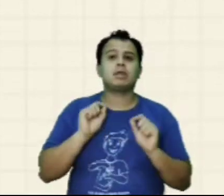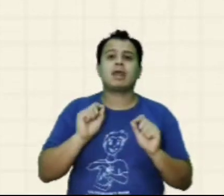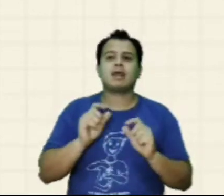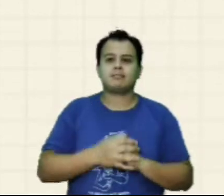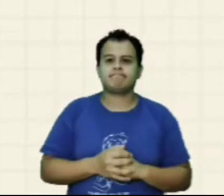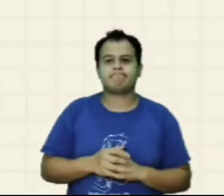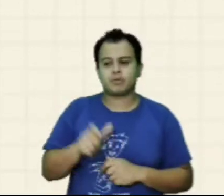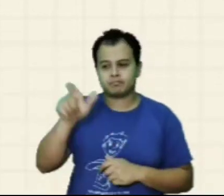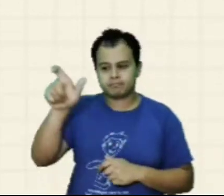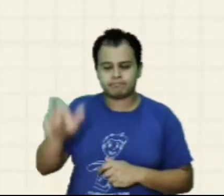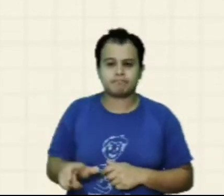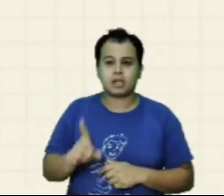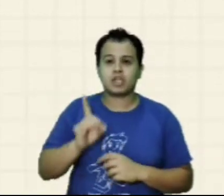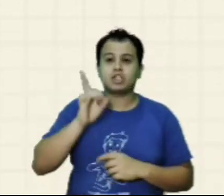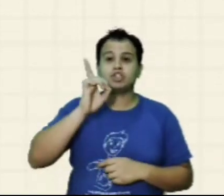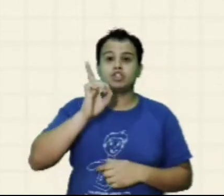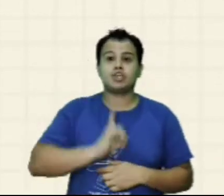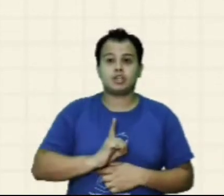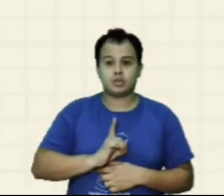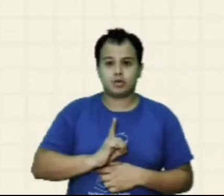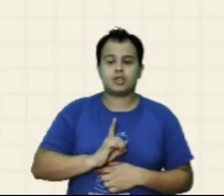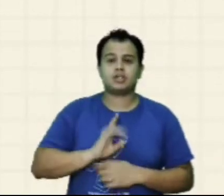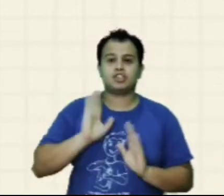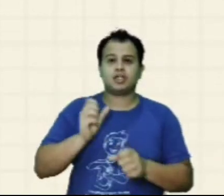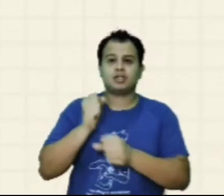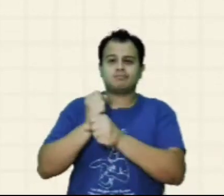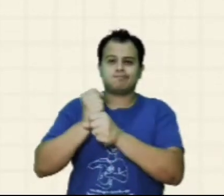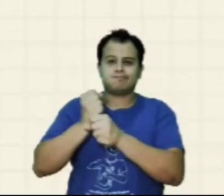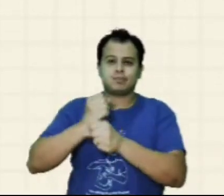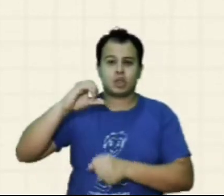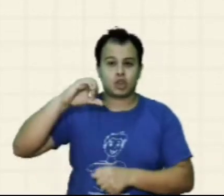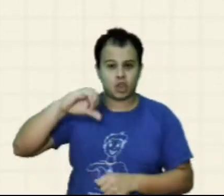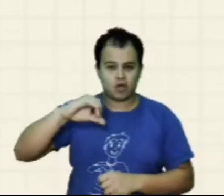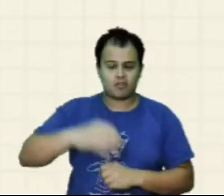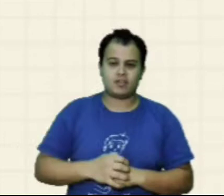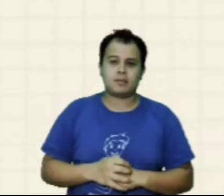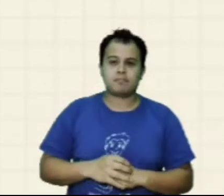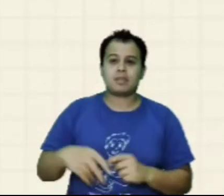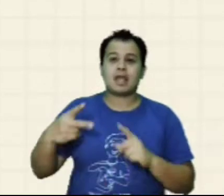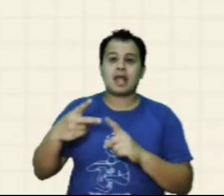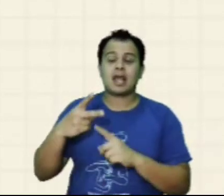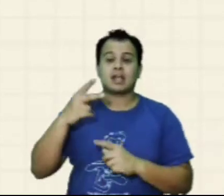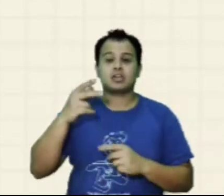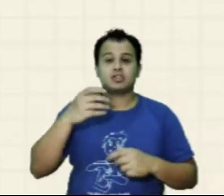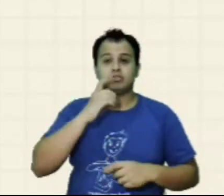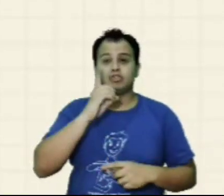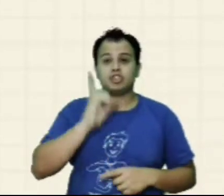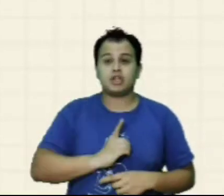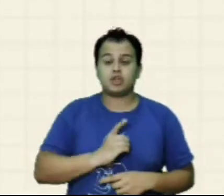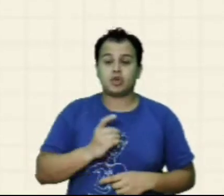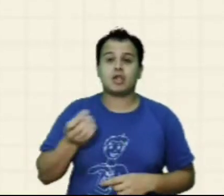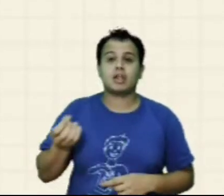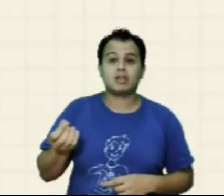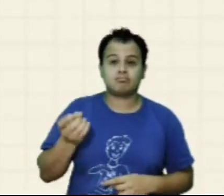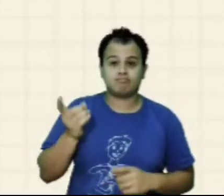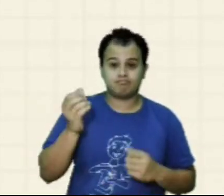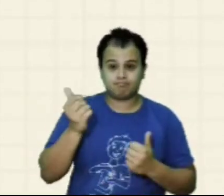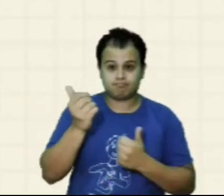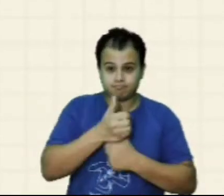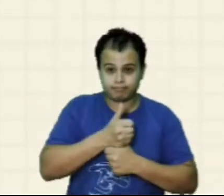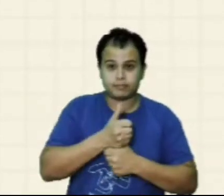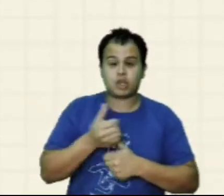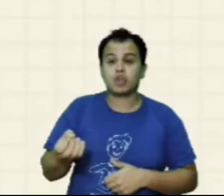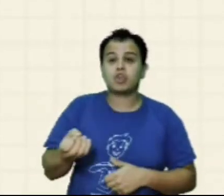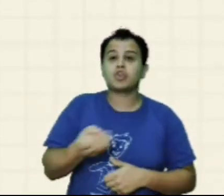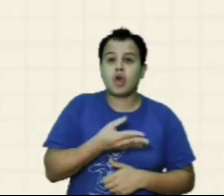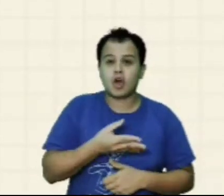em 2021. A Claudete, nossa vice-diretora, aposentou em dezembro. E a Isabel está vindo compor com a nossa equipe.